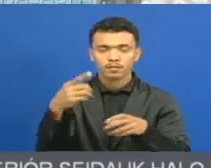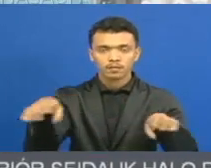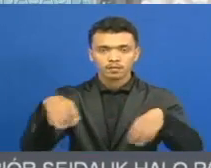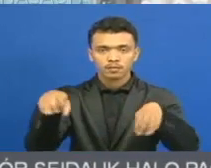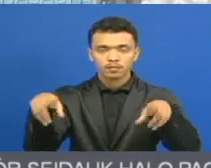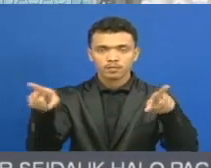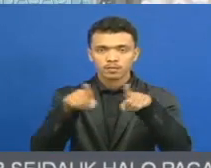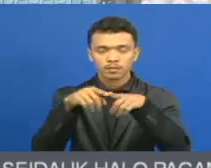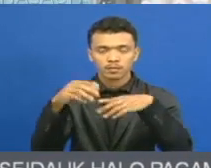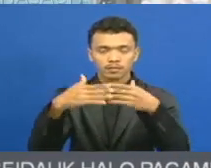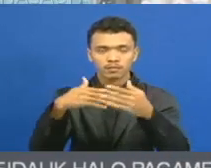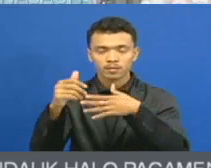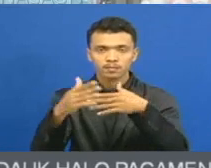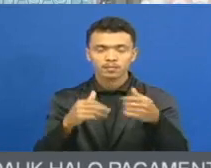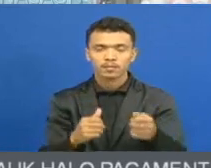da né,